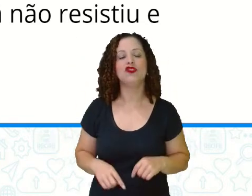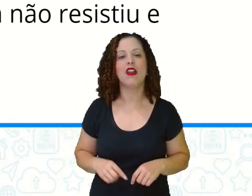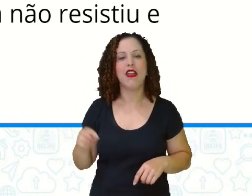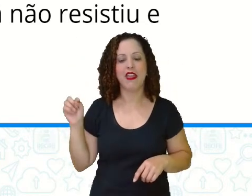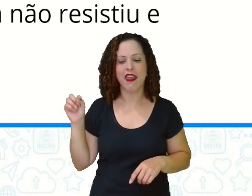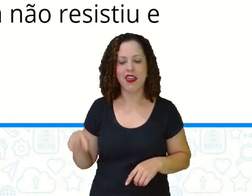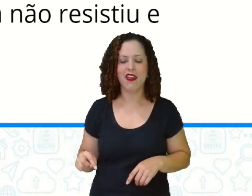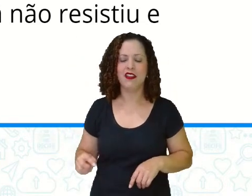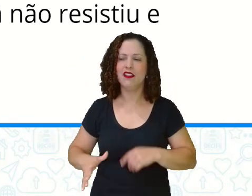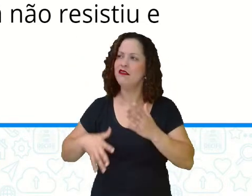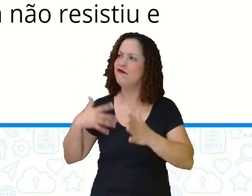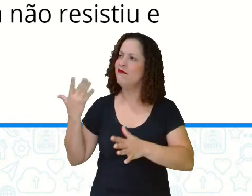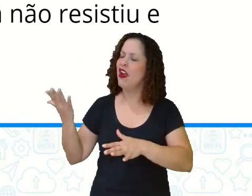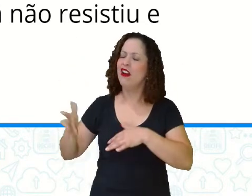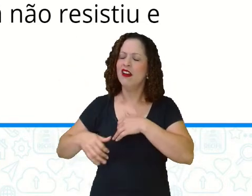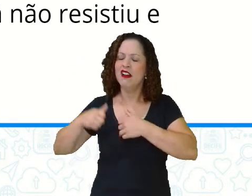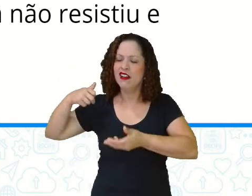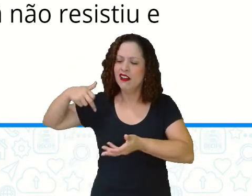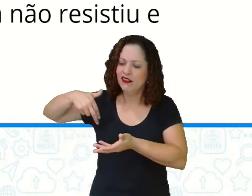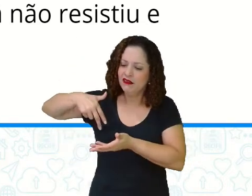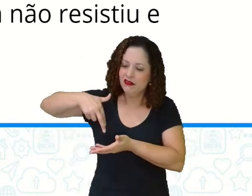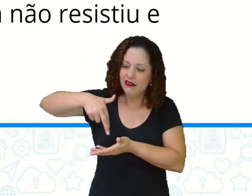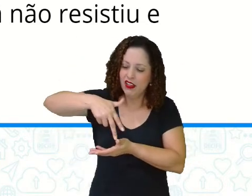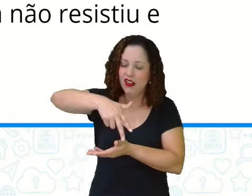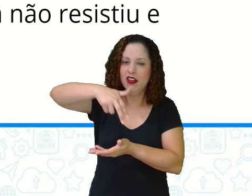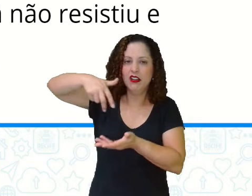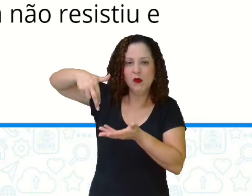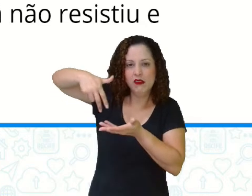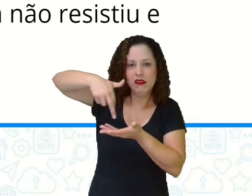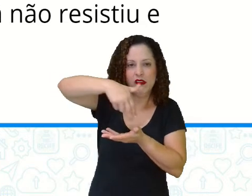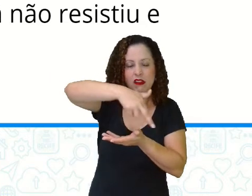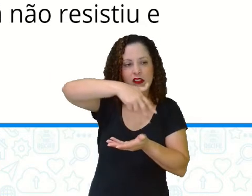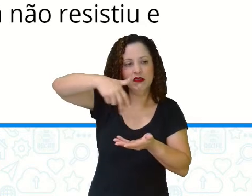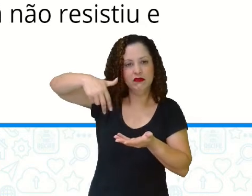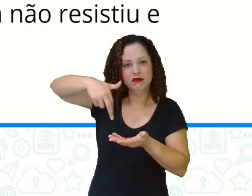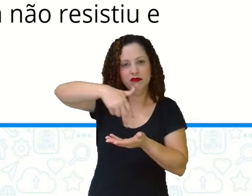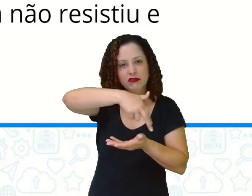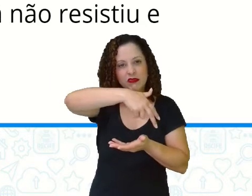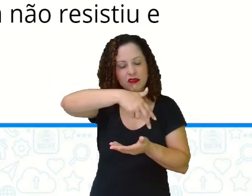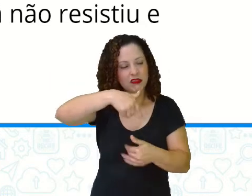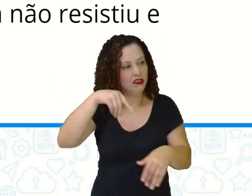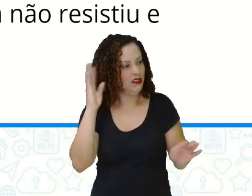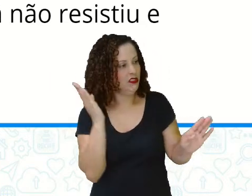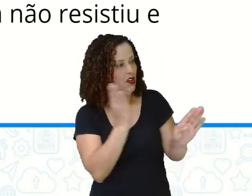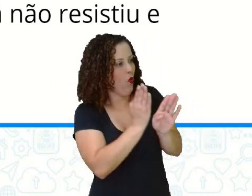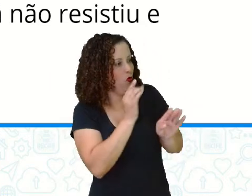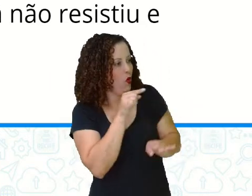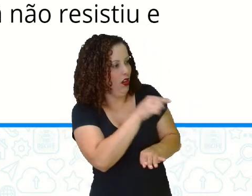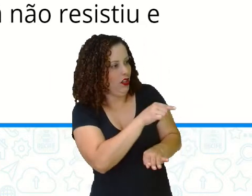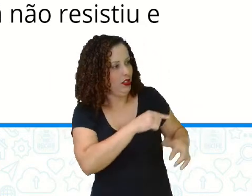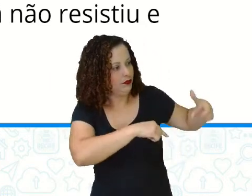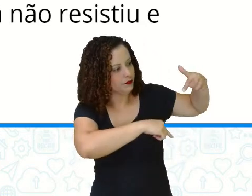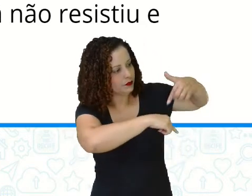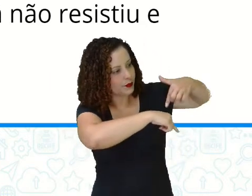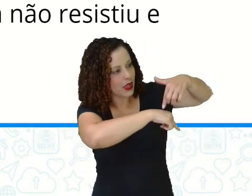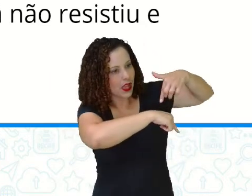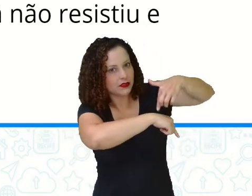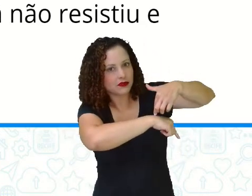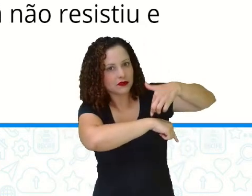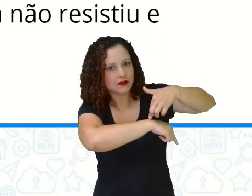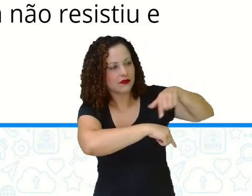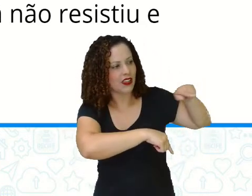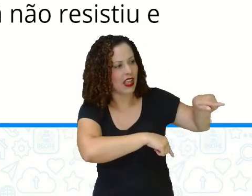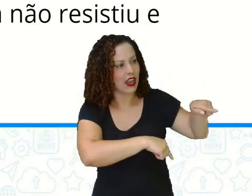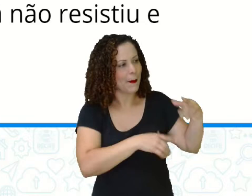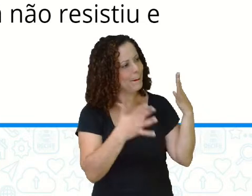horas, embrenhando-se cada vez mais na floresta, até que se deparou com a Sacisa Adormecida. Ela era